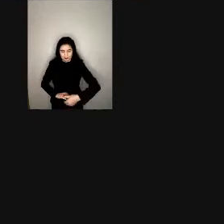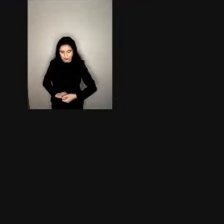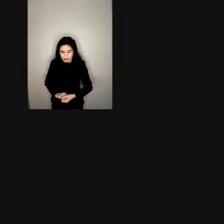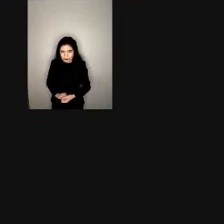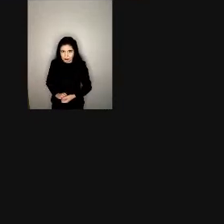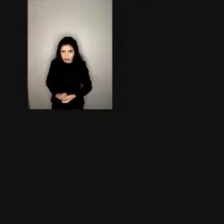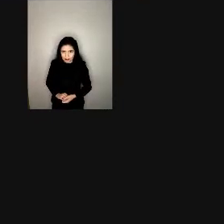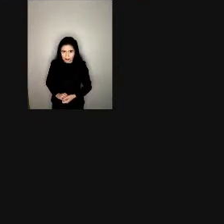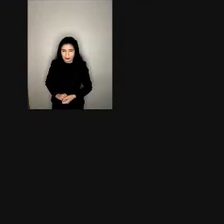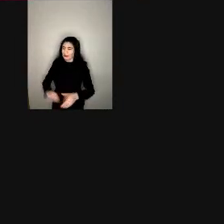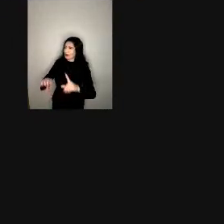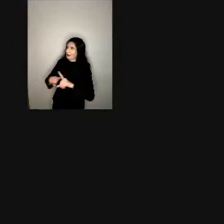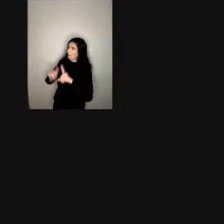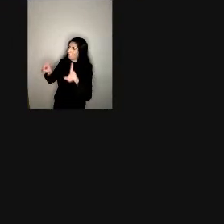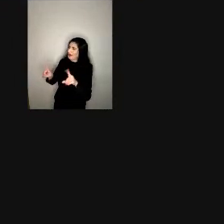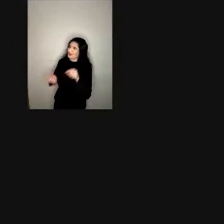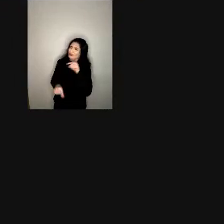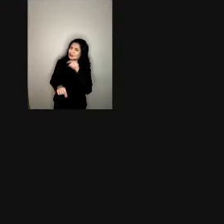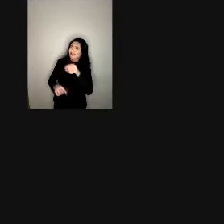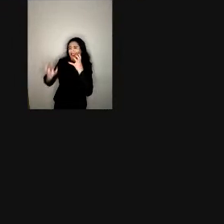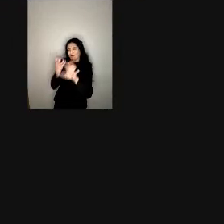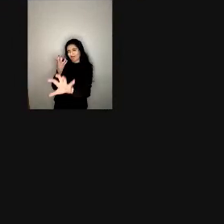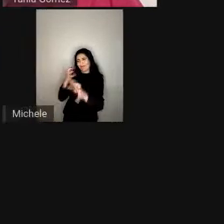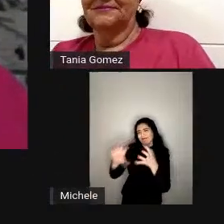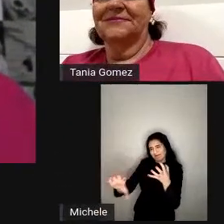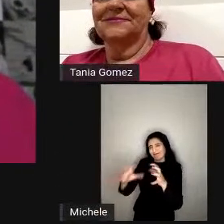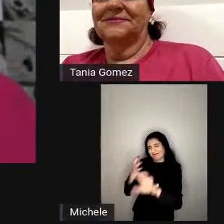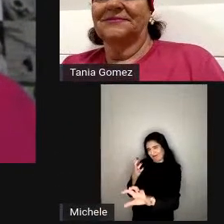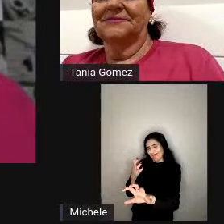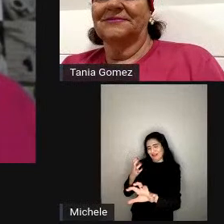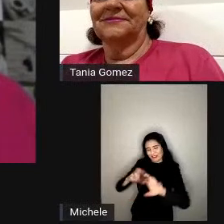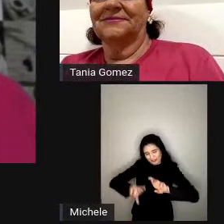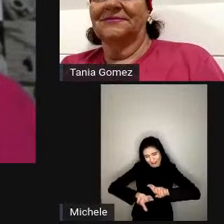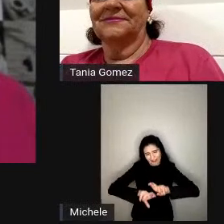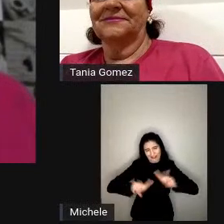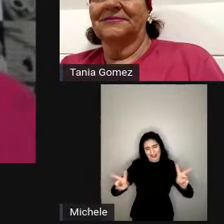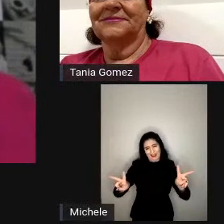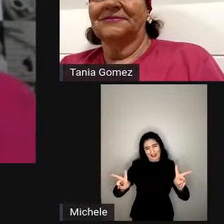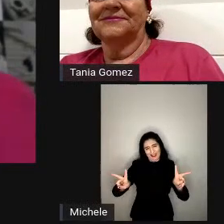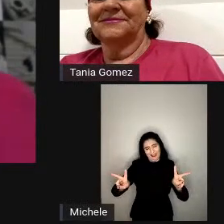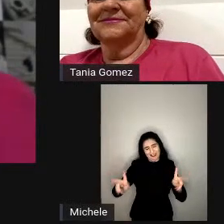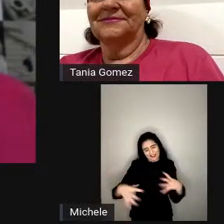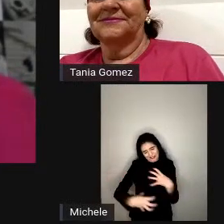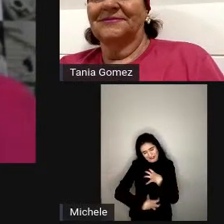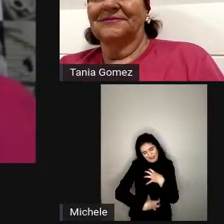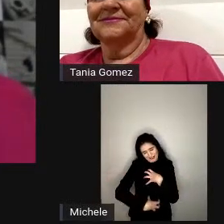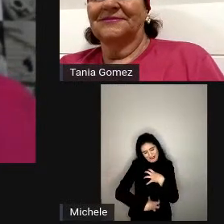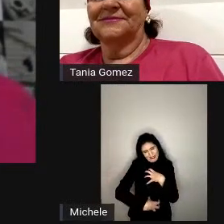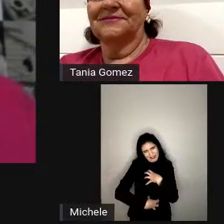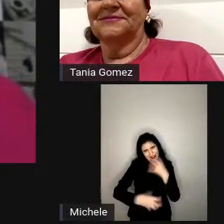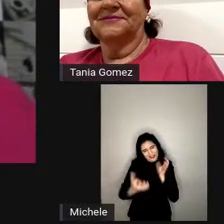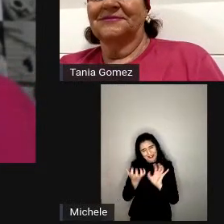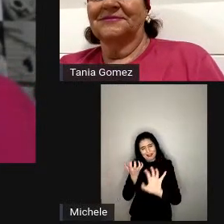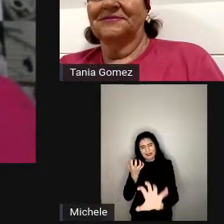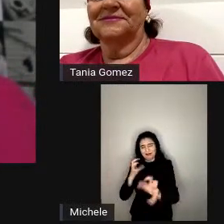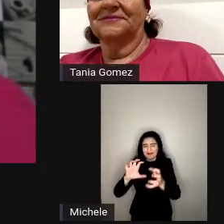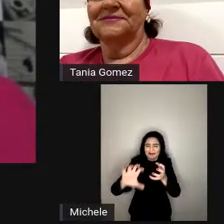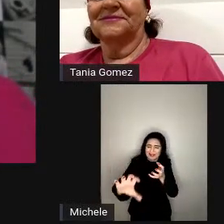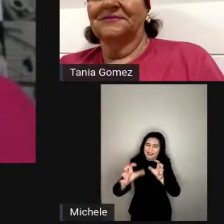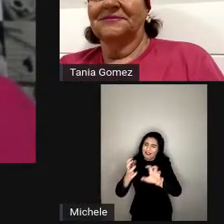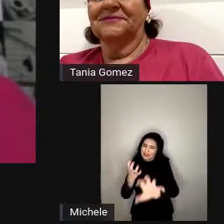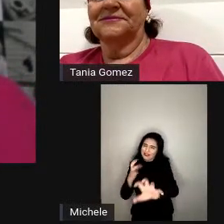Mas o seu olhar é diferenciado mesmo, porque você tem esse olhar mais humano. E não só, você teve